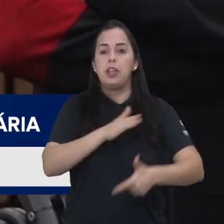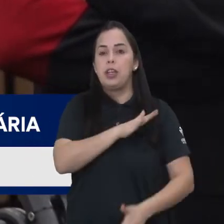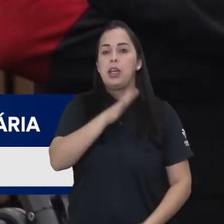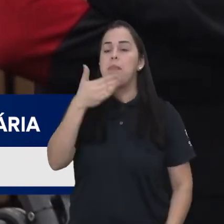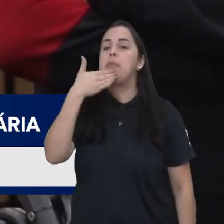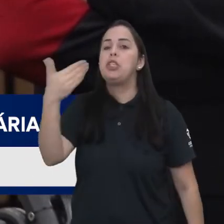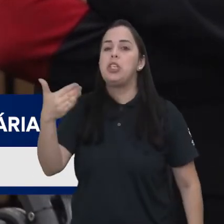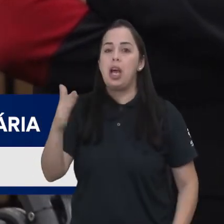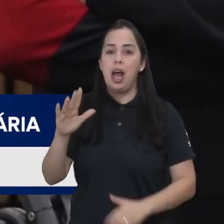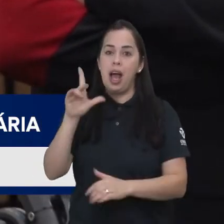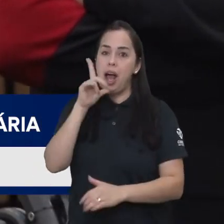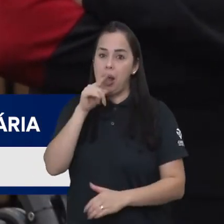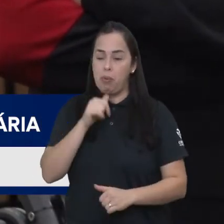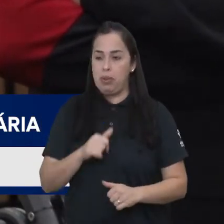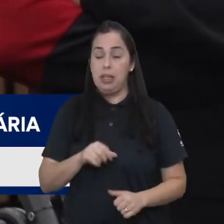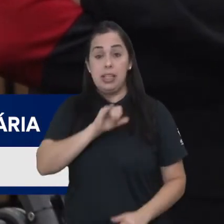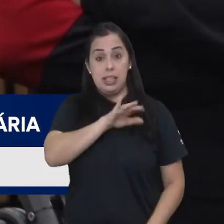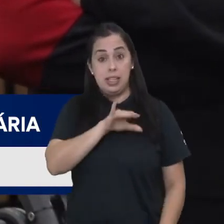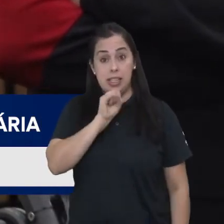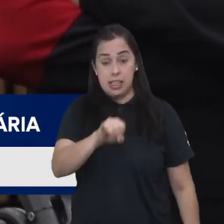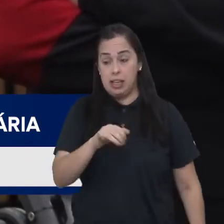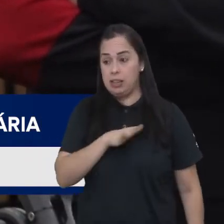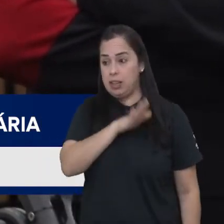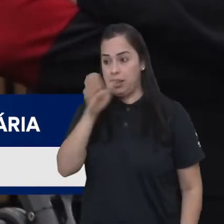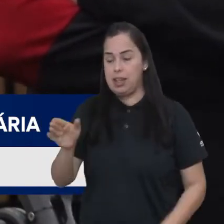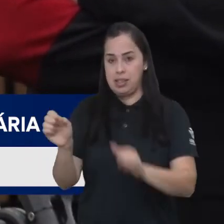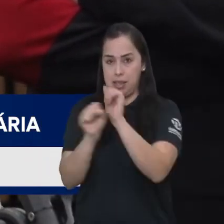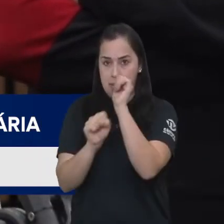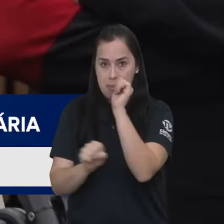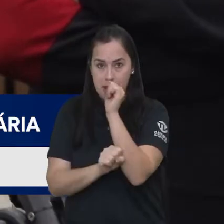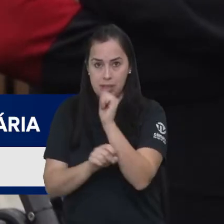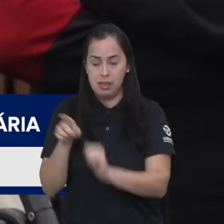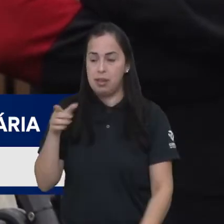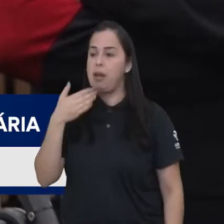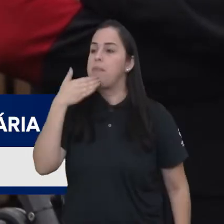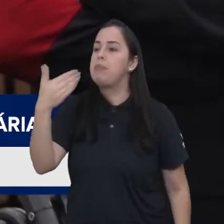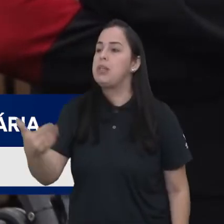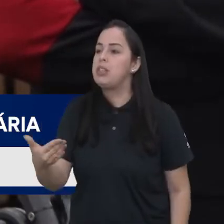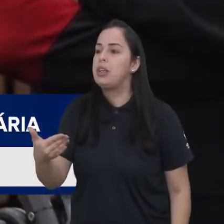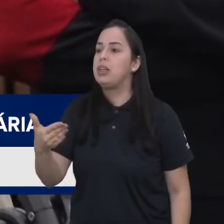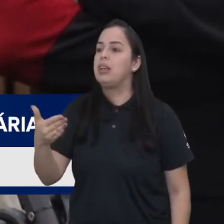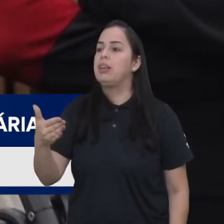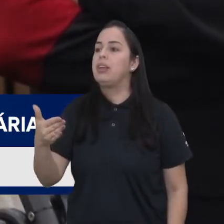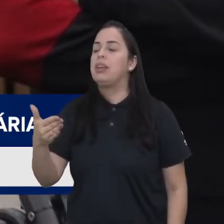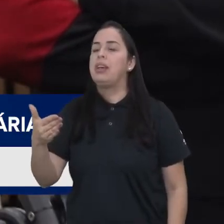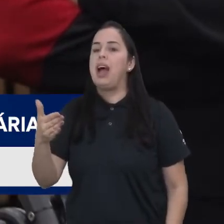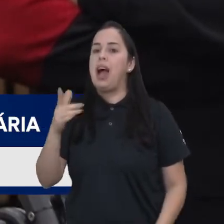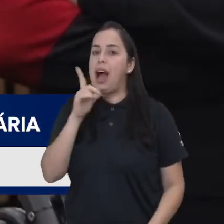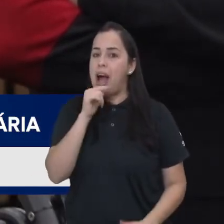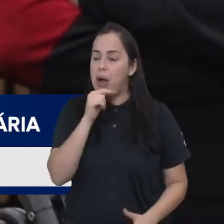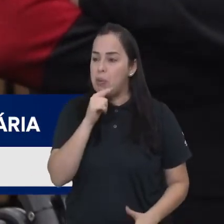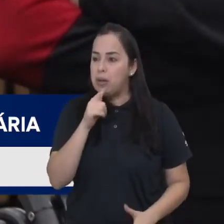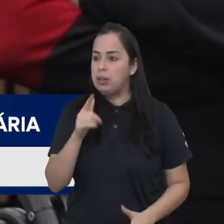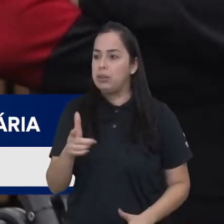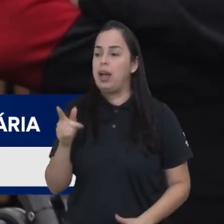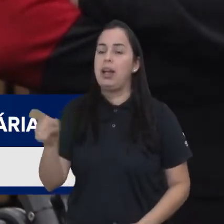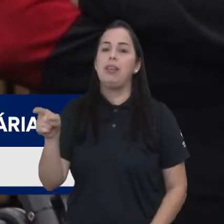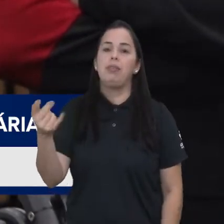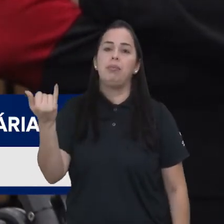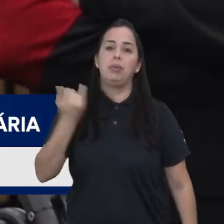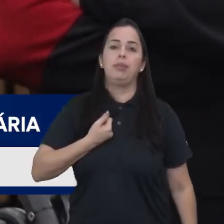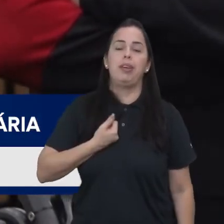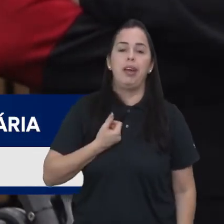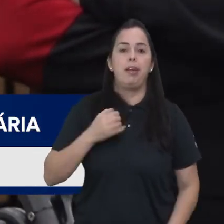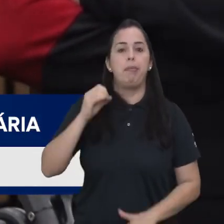BESP, eles não vão me atender. Tá? Porque eles falam que precisa de um ofício. Eu já pedi ofício aqui